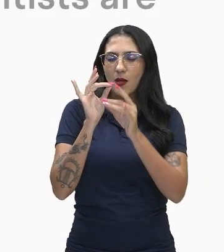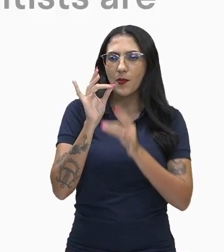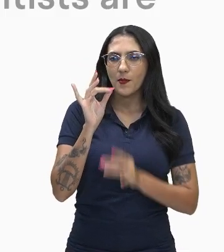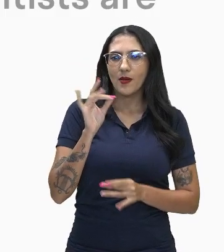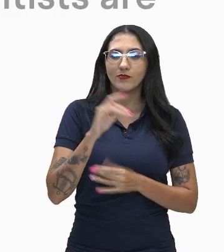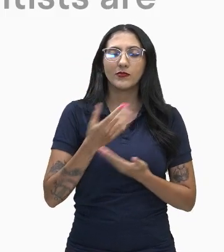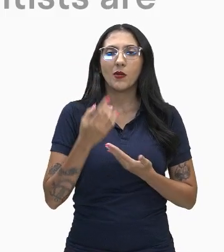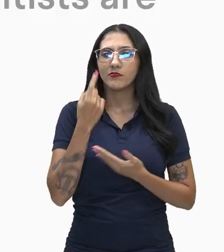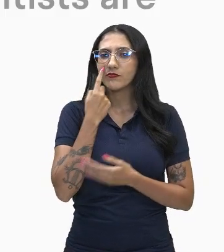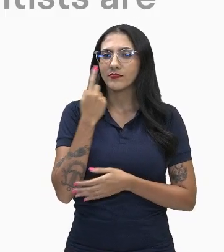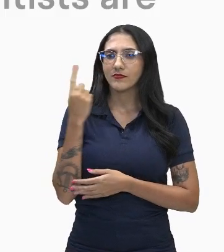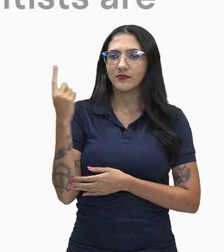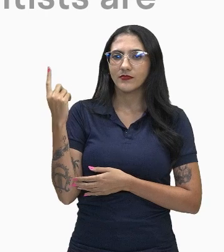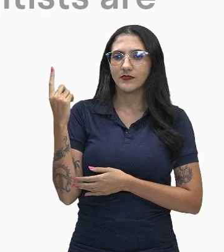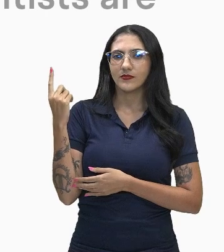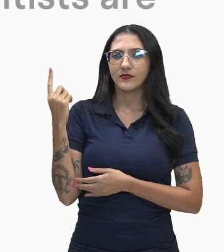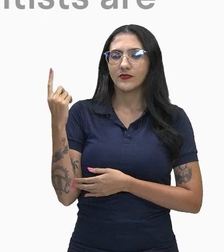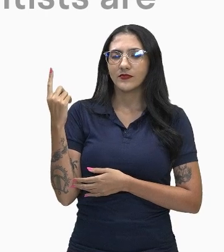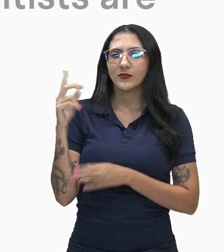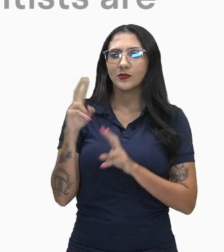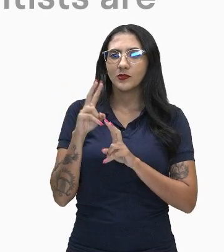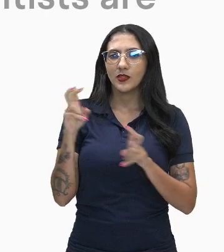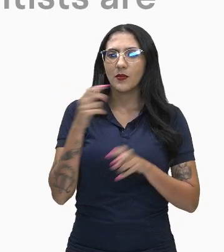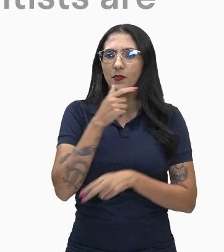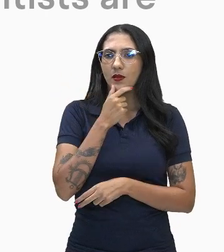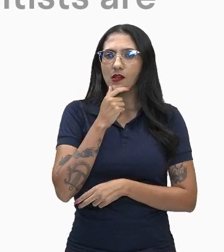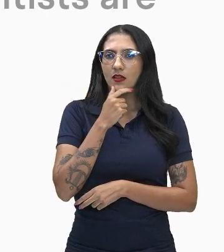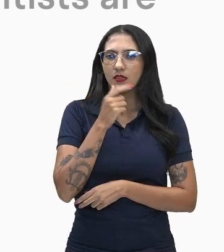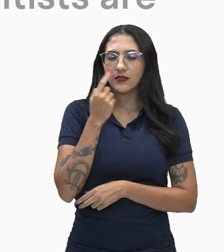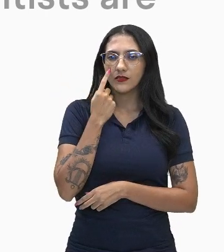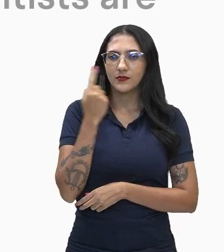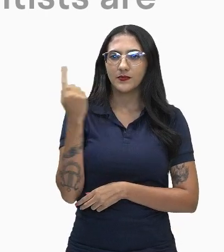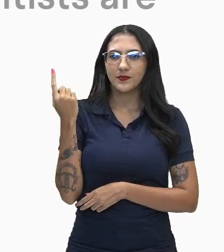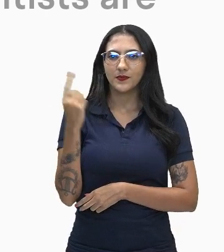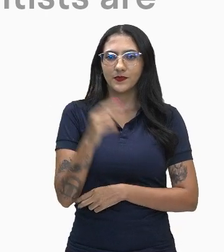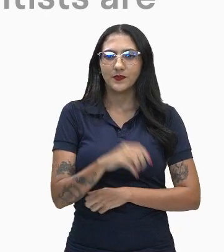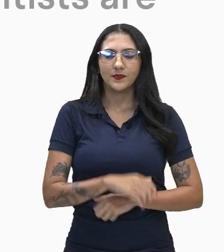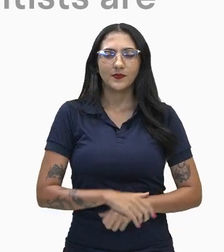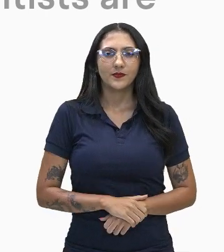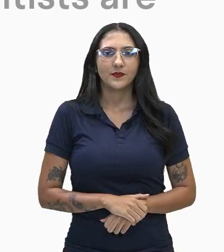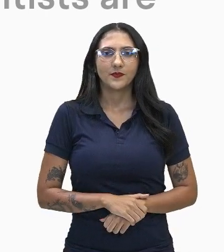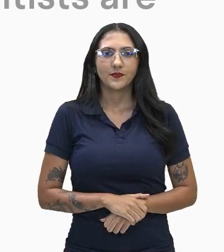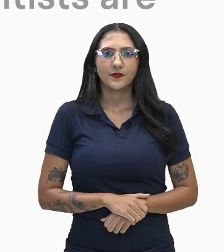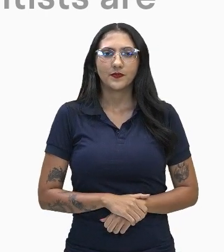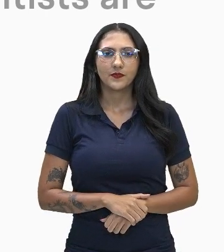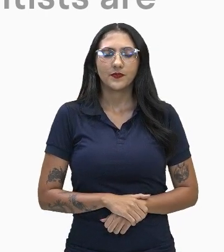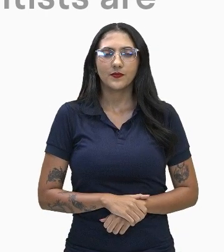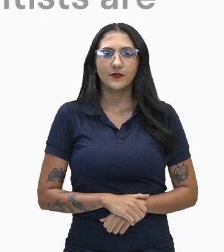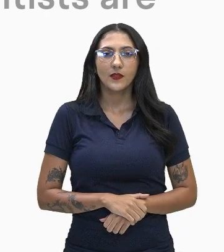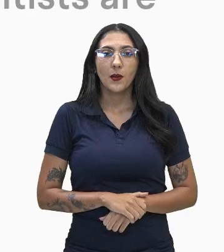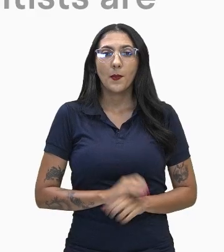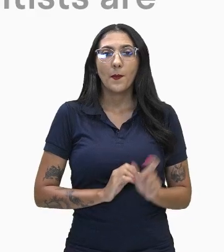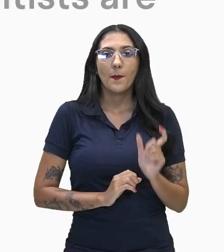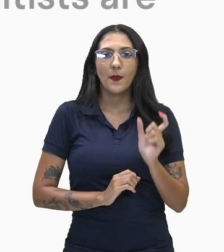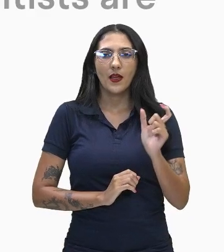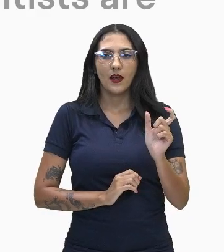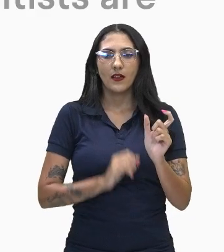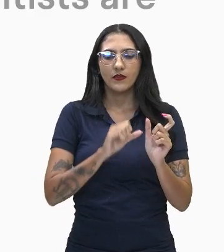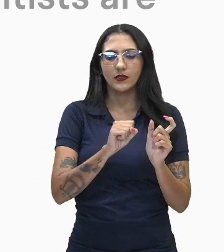é 7 Animals with Superpowers, tá? Então, a palavra 7 é uma